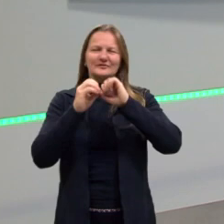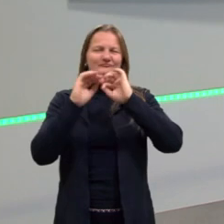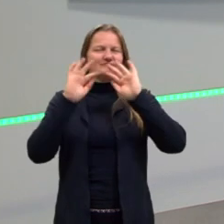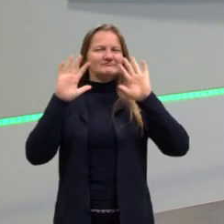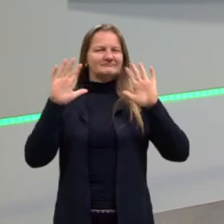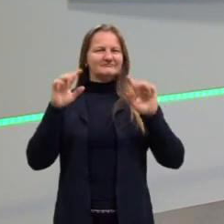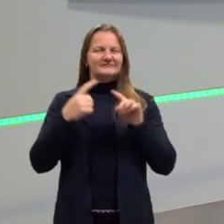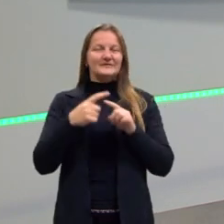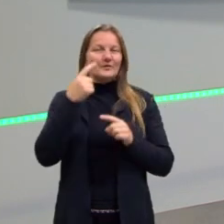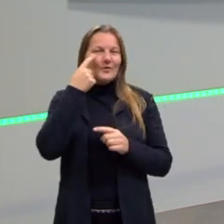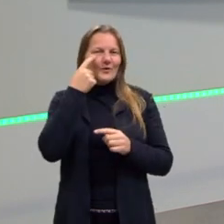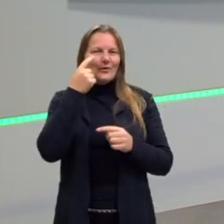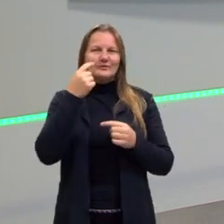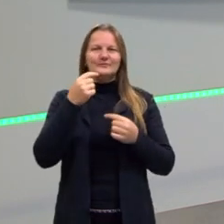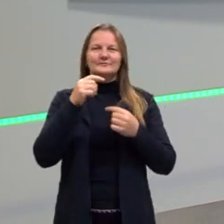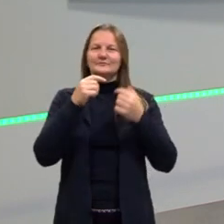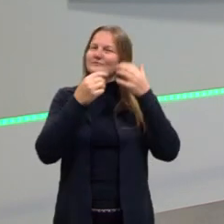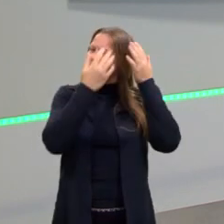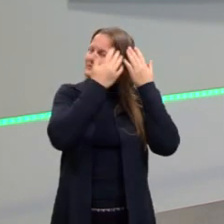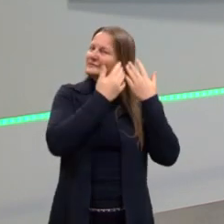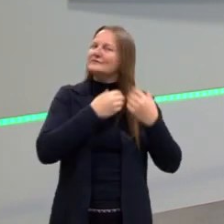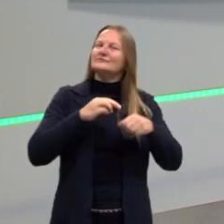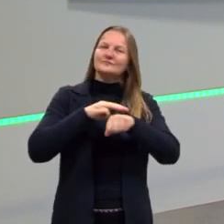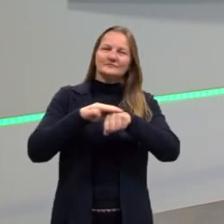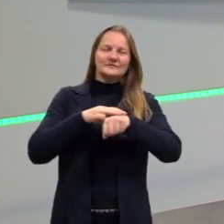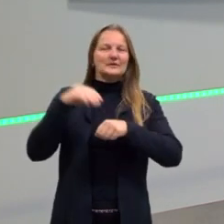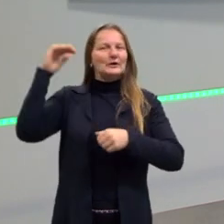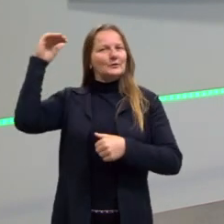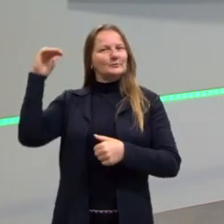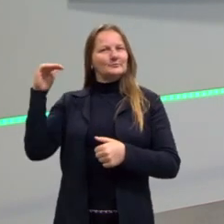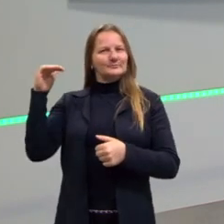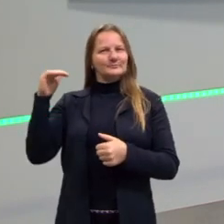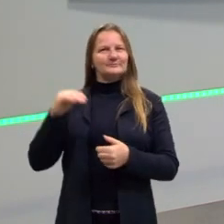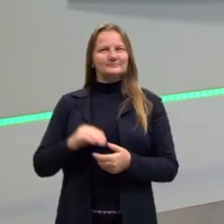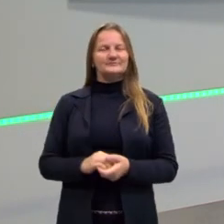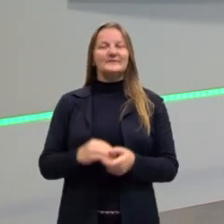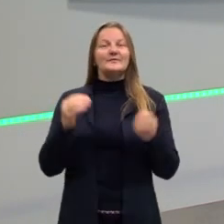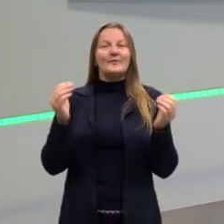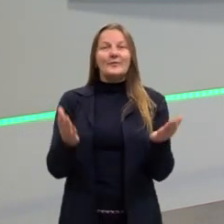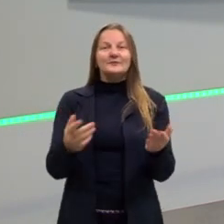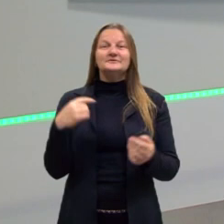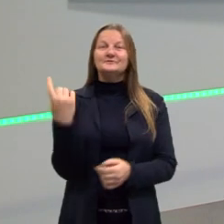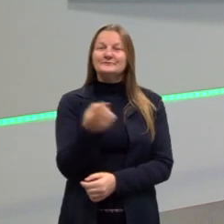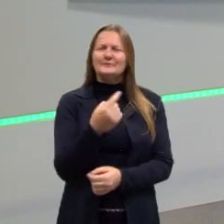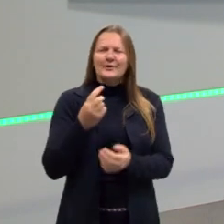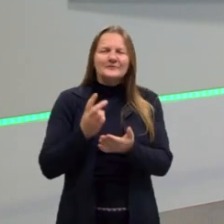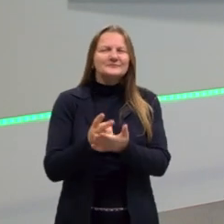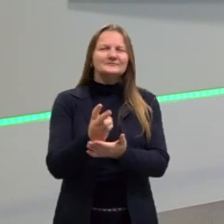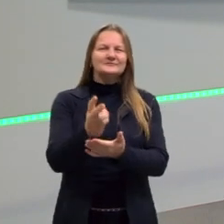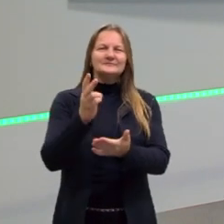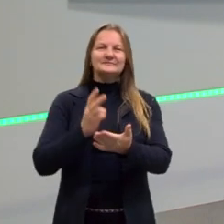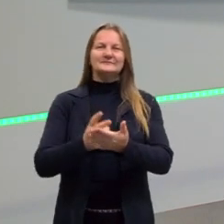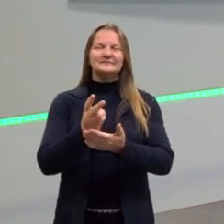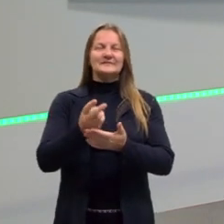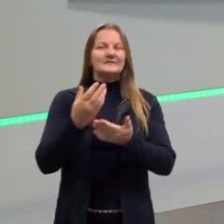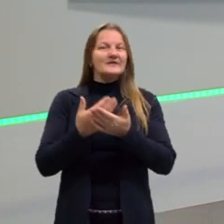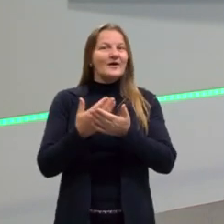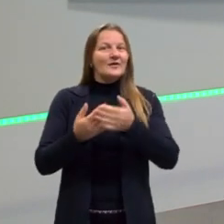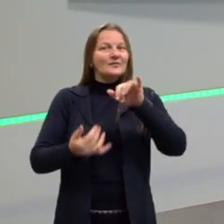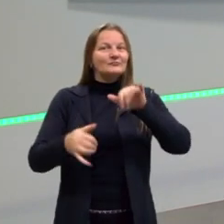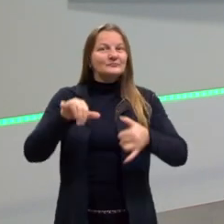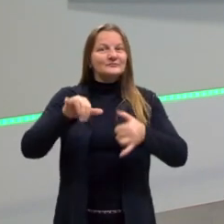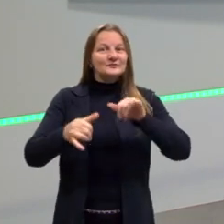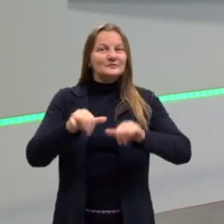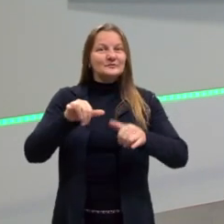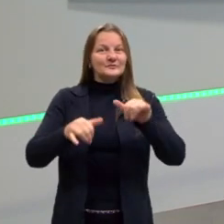clara olhos e cabelos castanhos e estatura abaixo hoje nós vamos ver a continuação da aula de